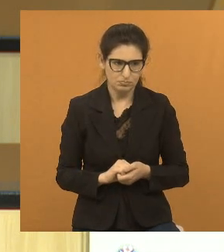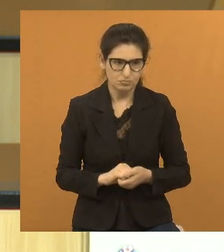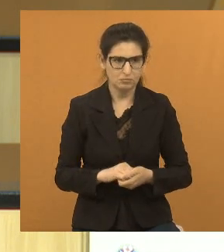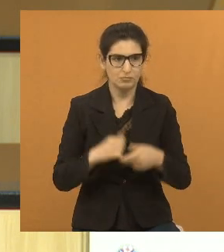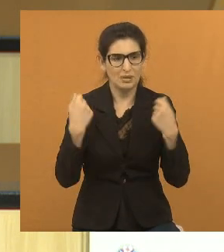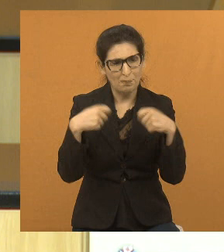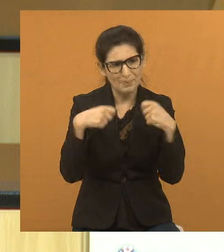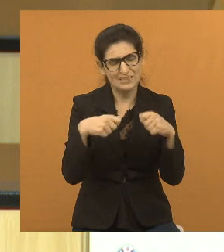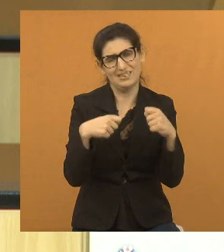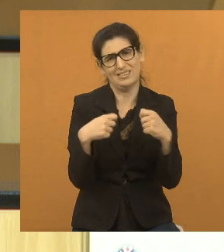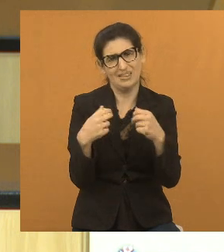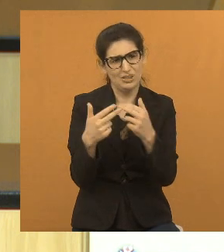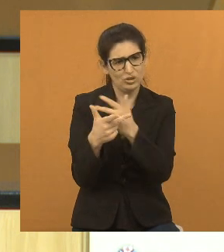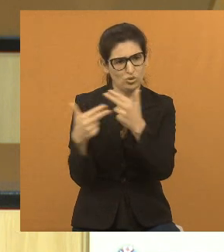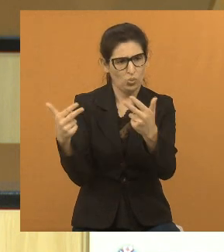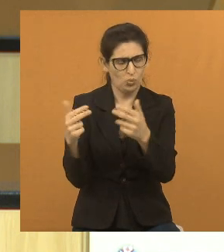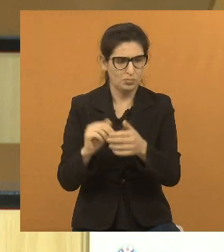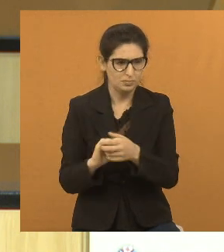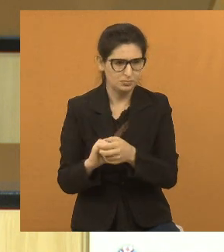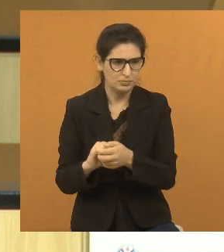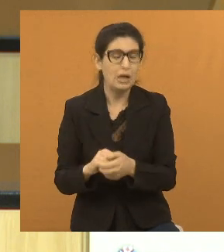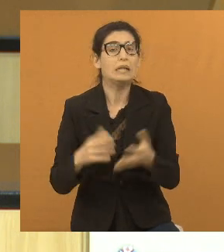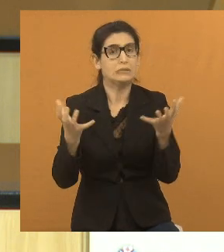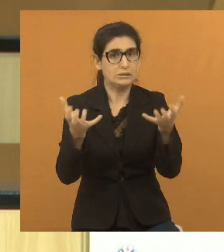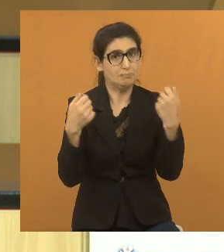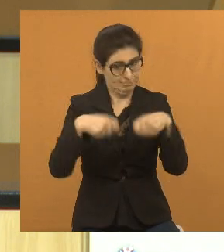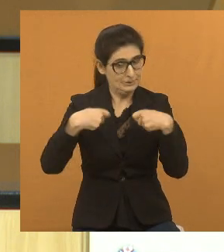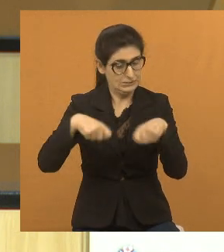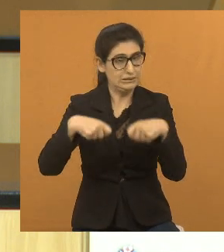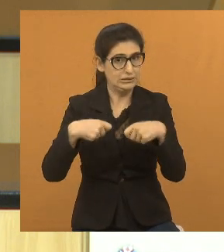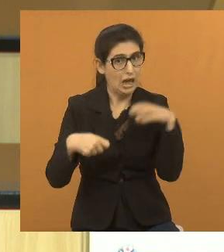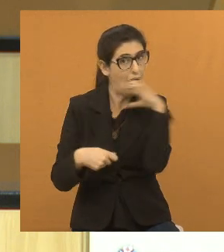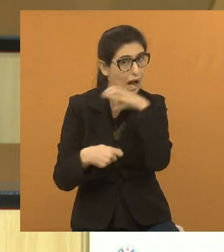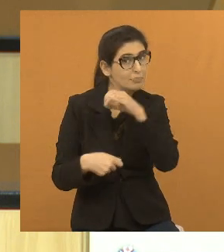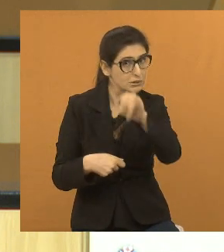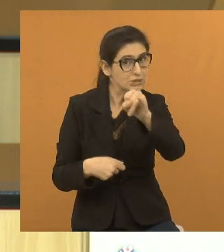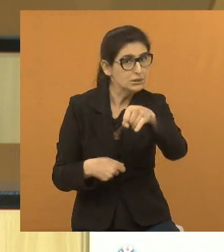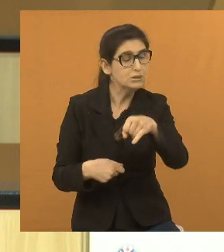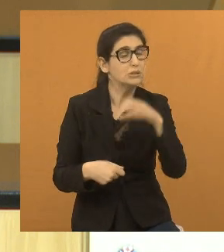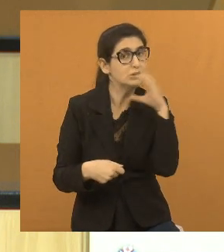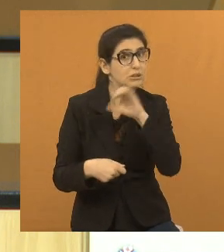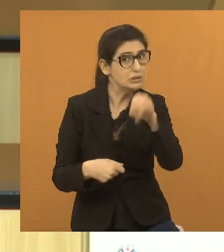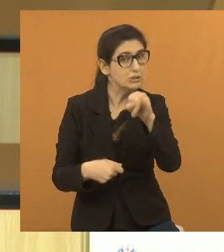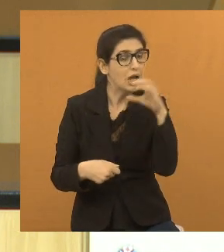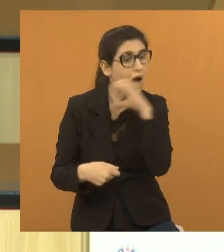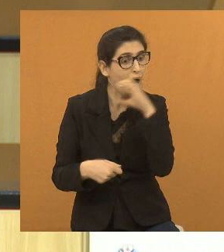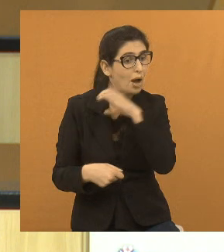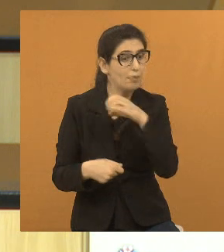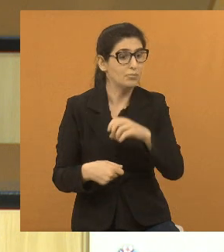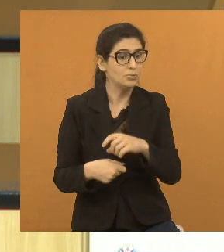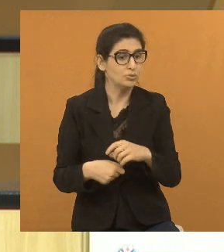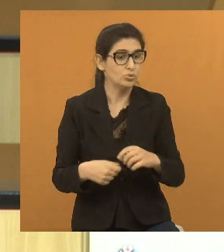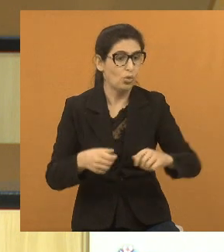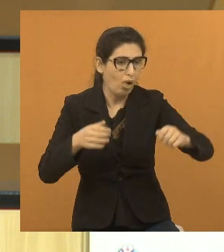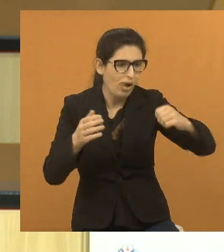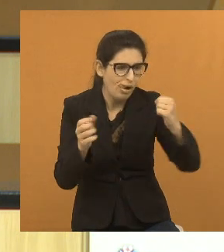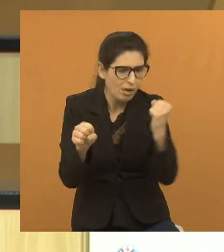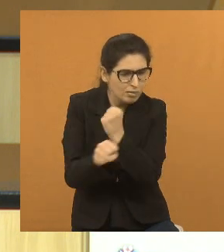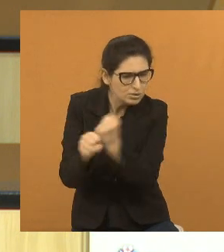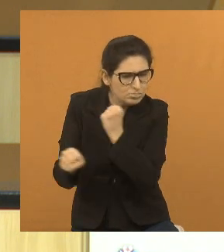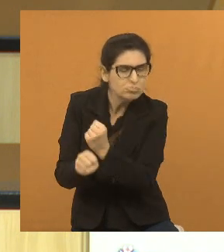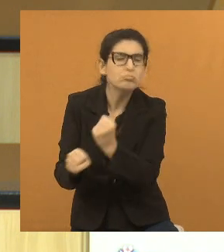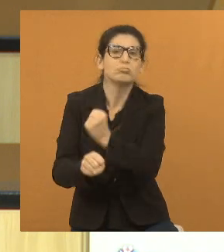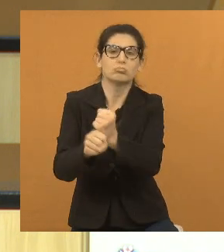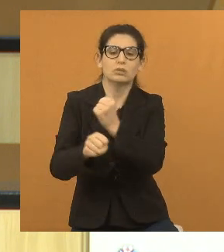há uma previsão de construção de equipamento no Ijal, que também fica